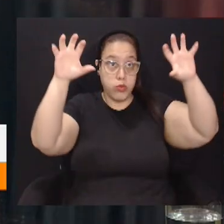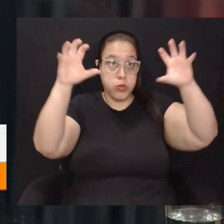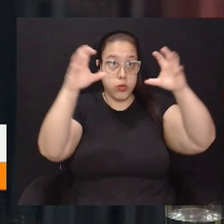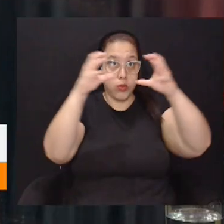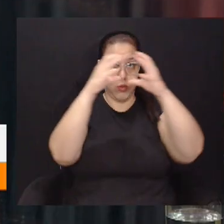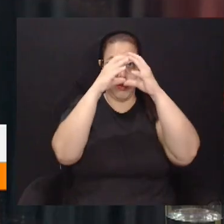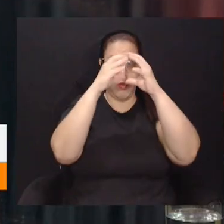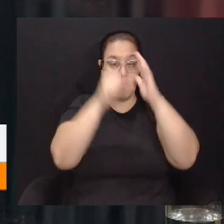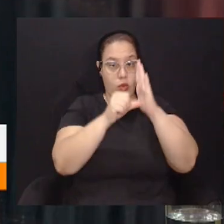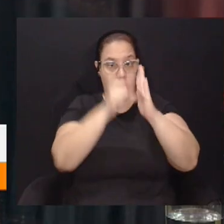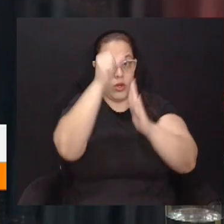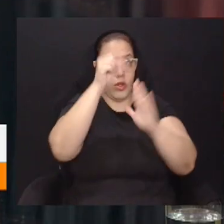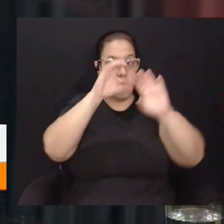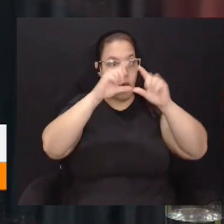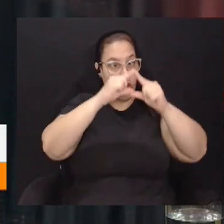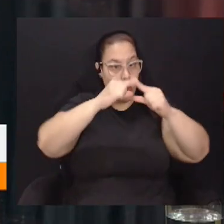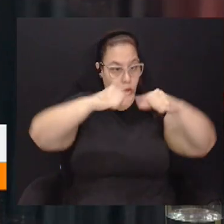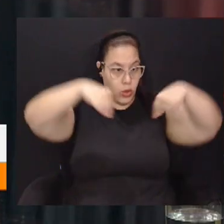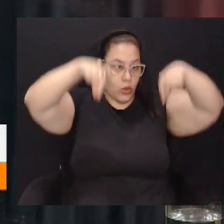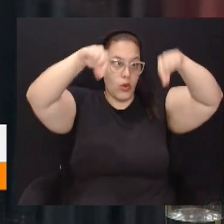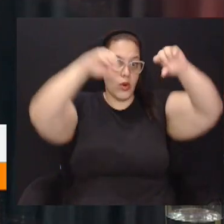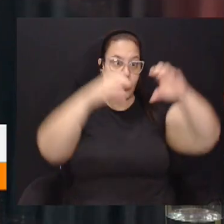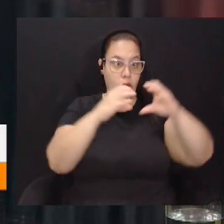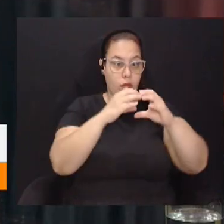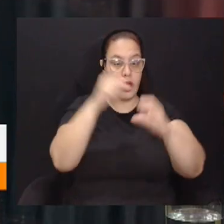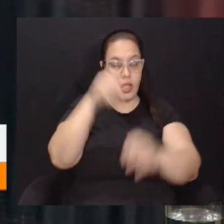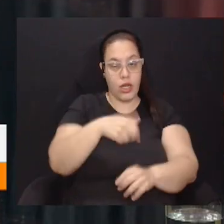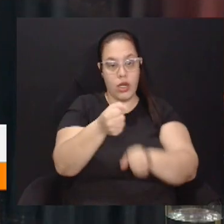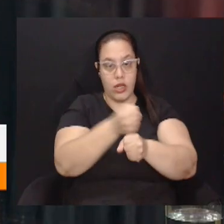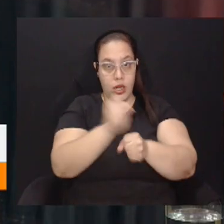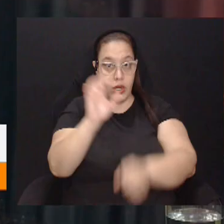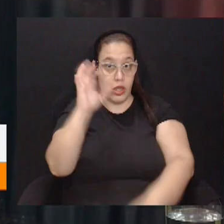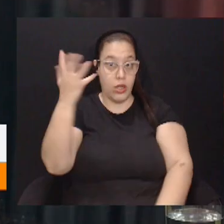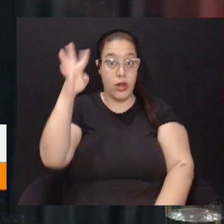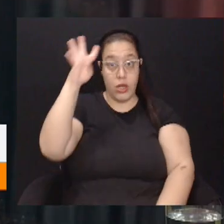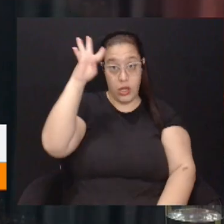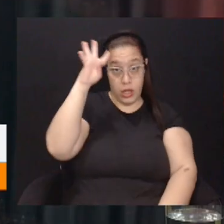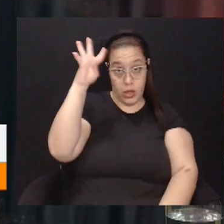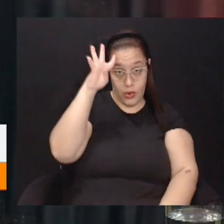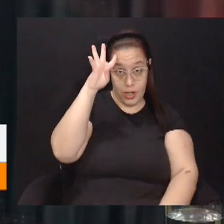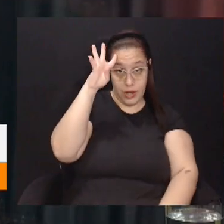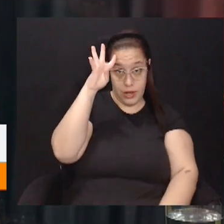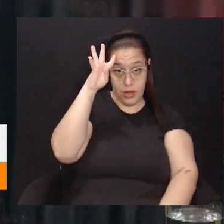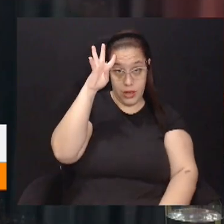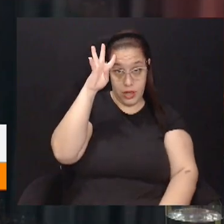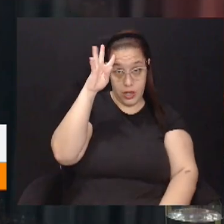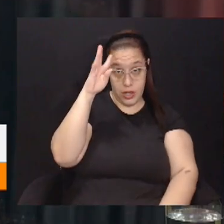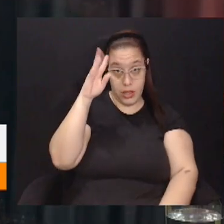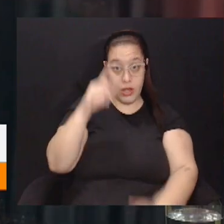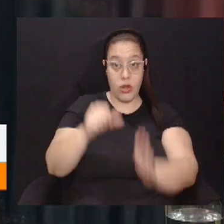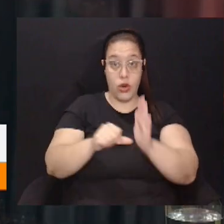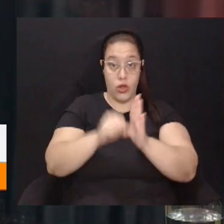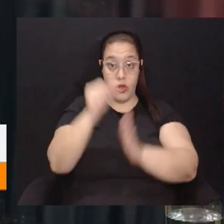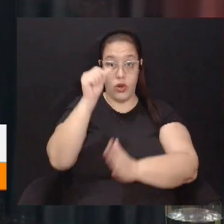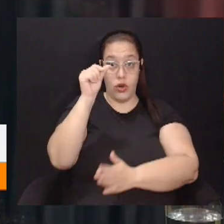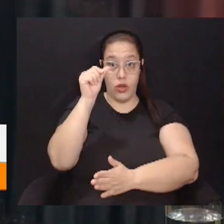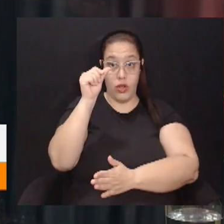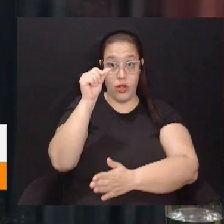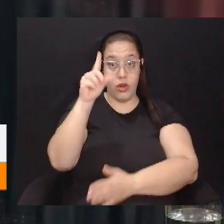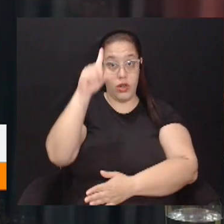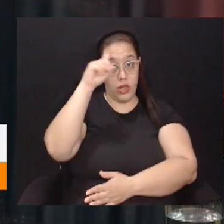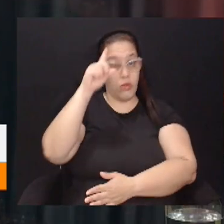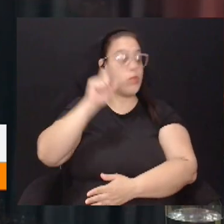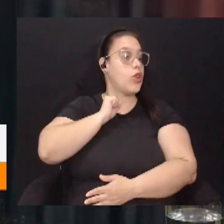lua cheia deste ano aconteceu na quarta-feira, dia 1º de abril. Uhum.